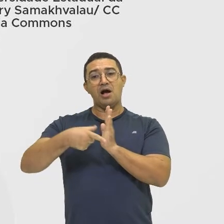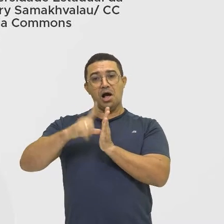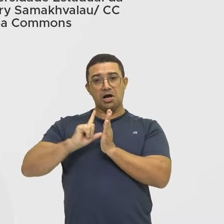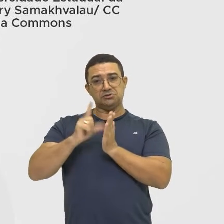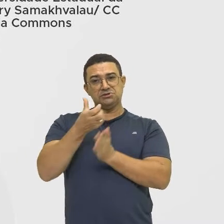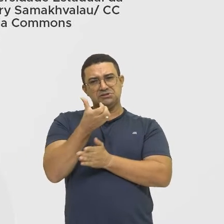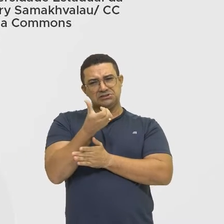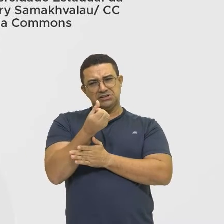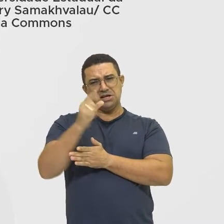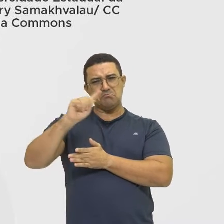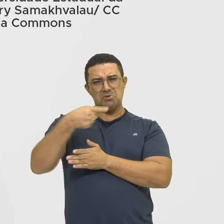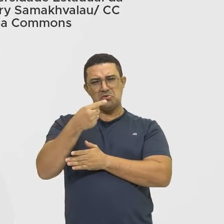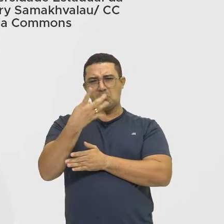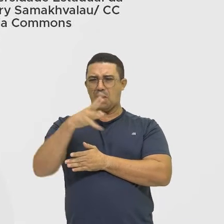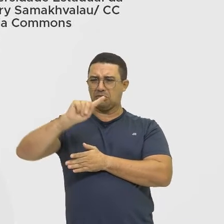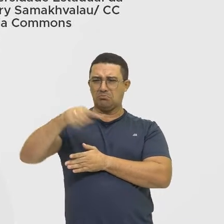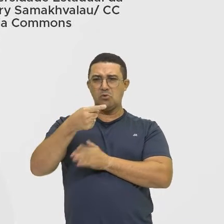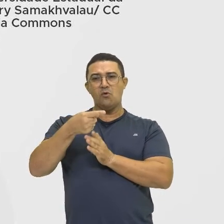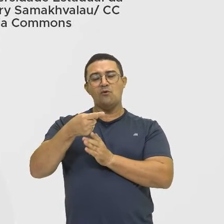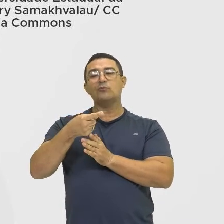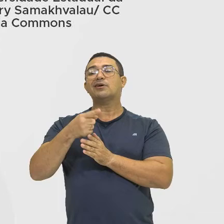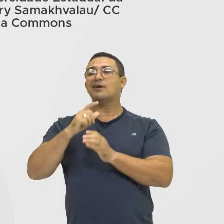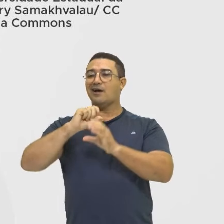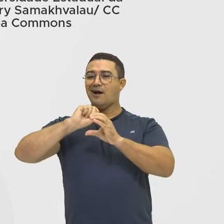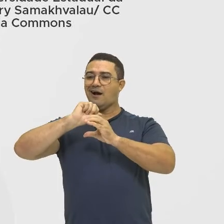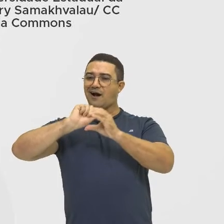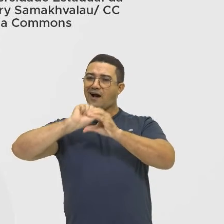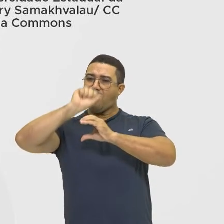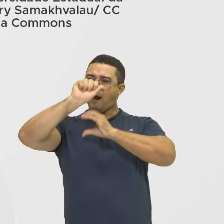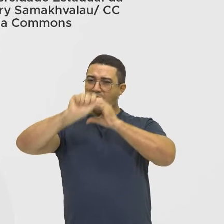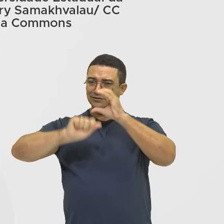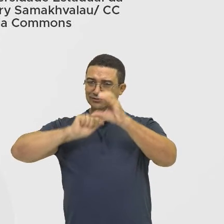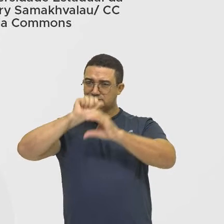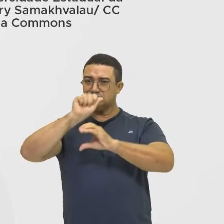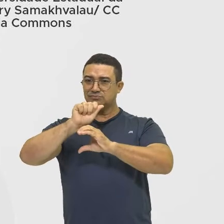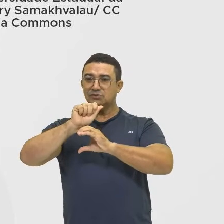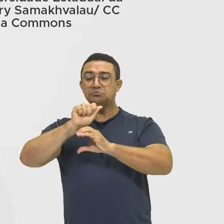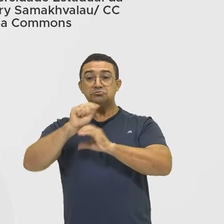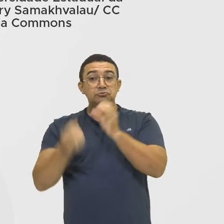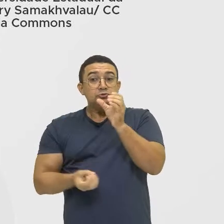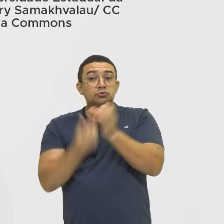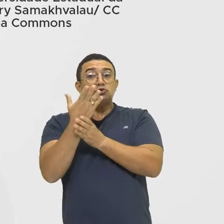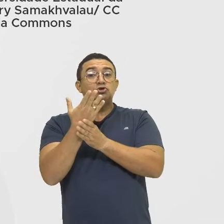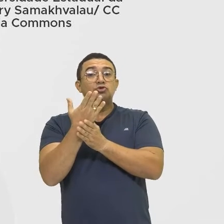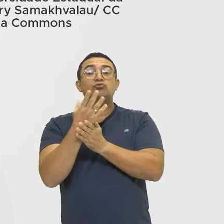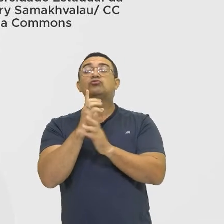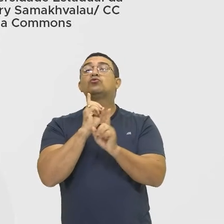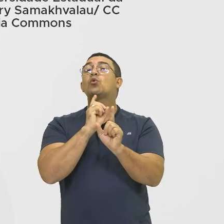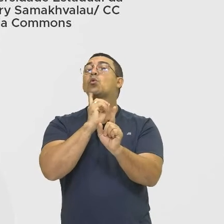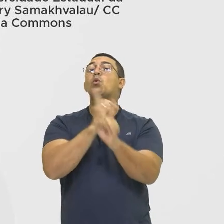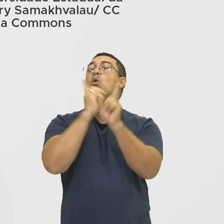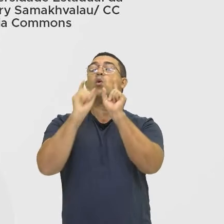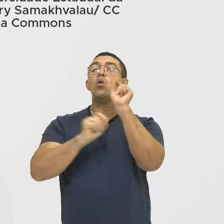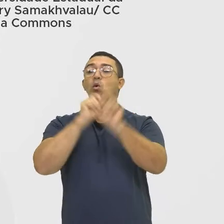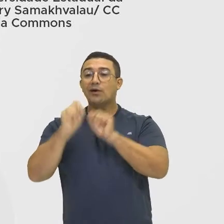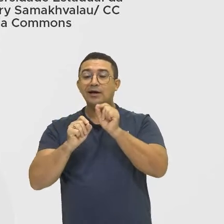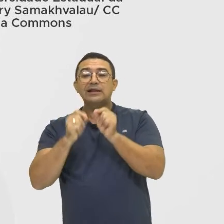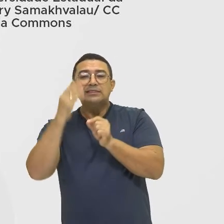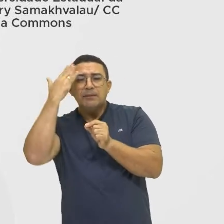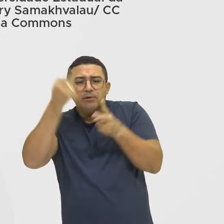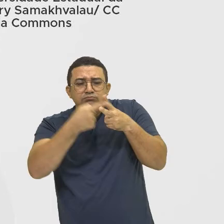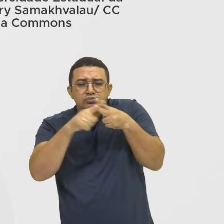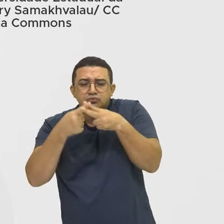a 4.000 antes de Cristo. Foi marcado pela descoberta da técnica da metalurgia,